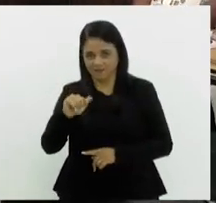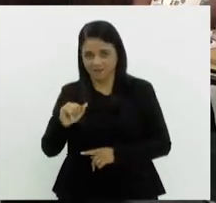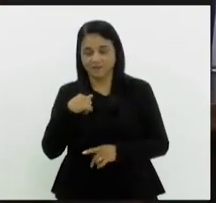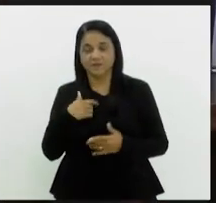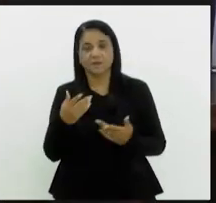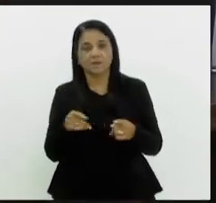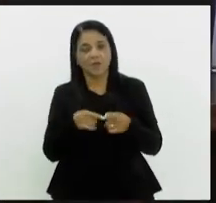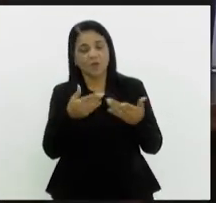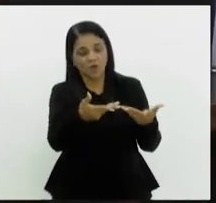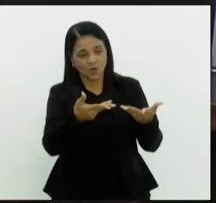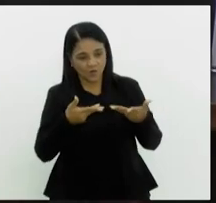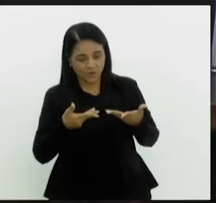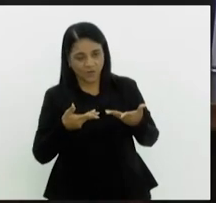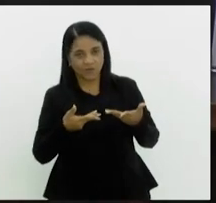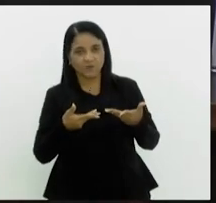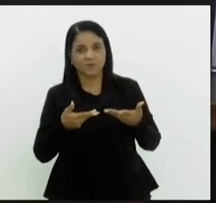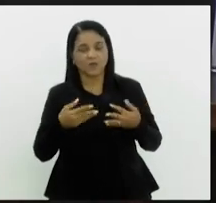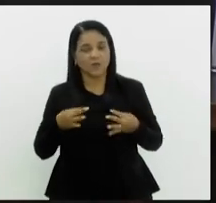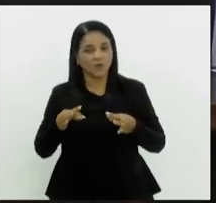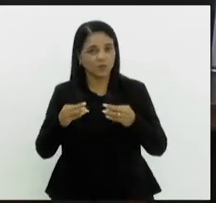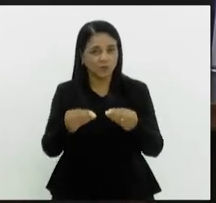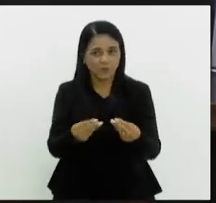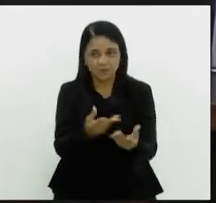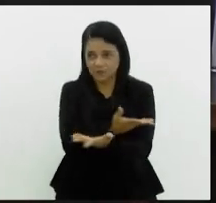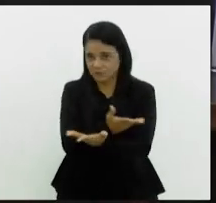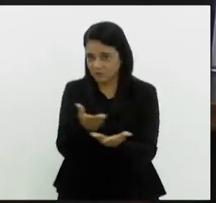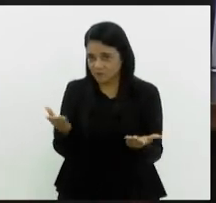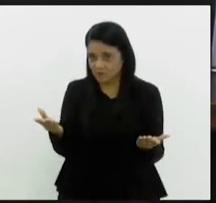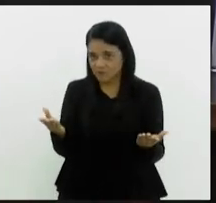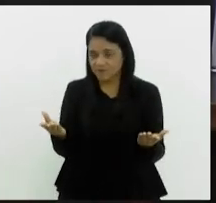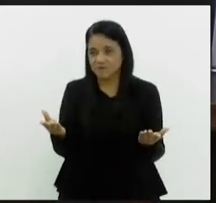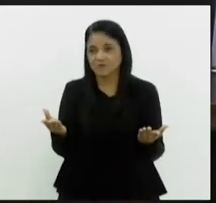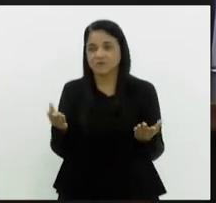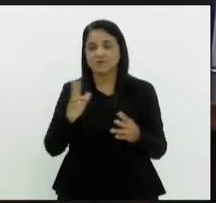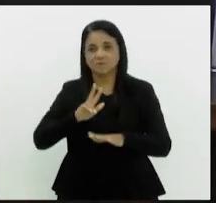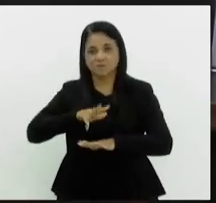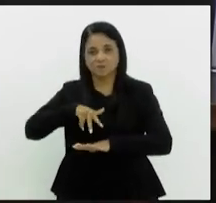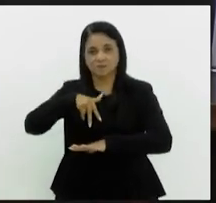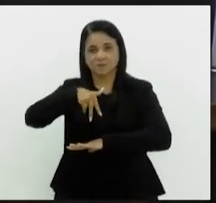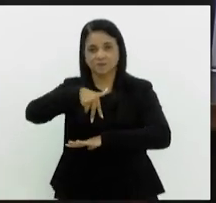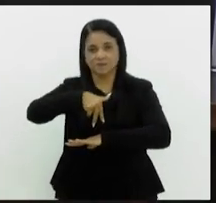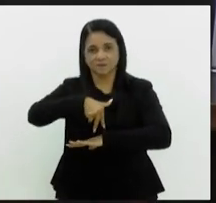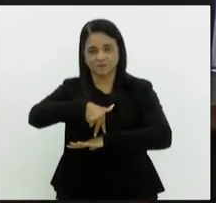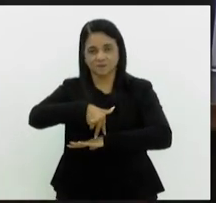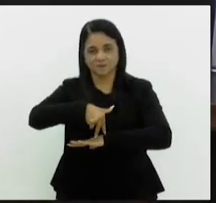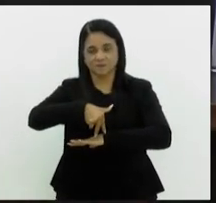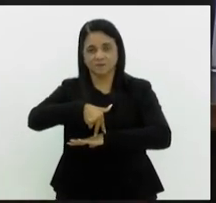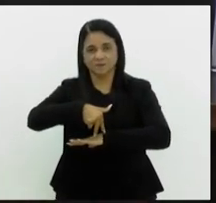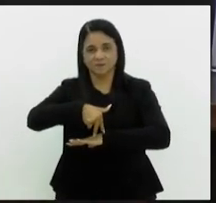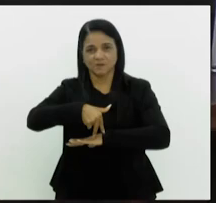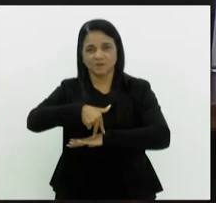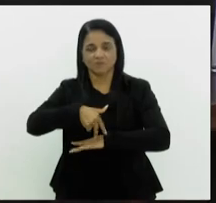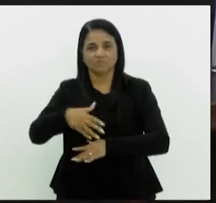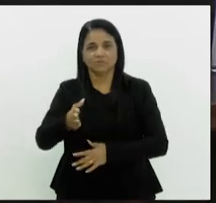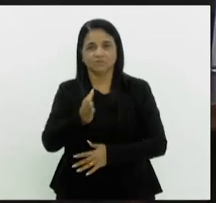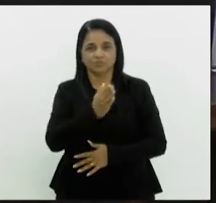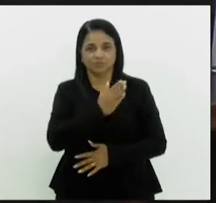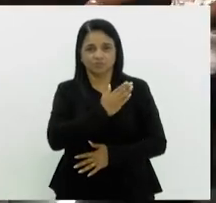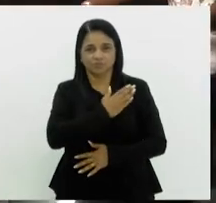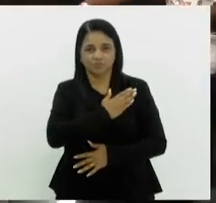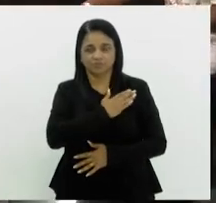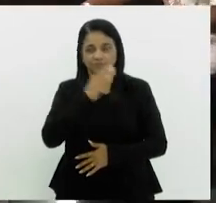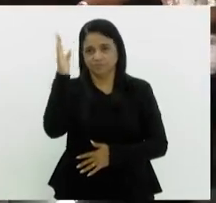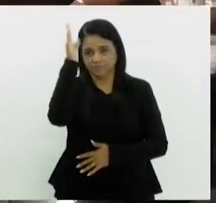Convido e solicito a todas e a todos que se coloquem em posição de respeito para ouvirmos o hino nacional.